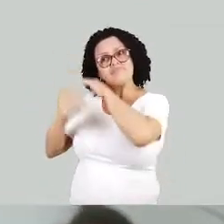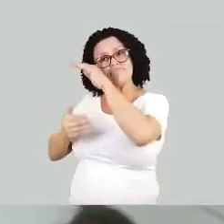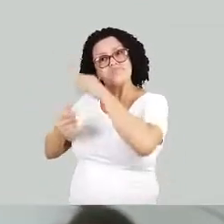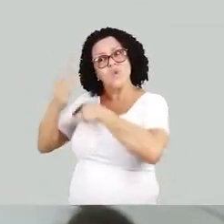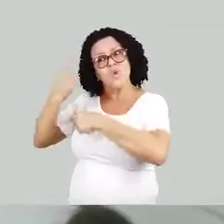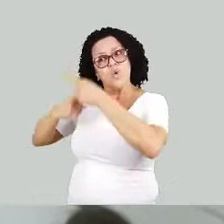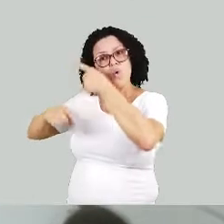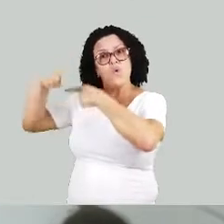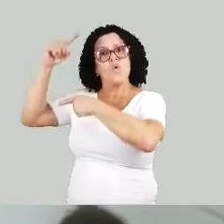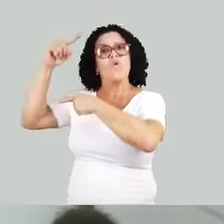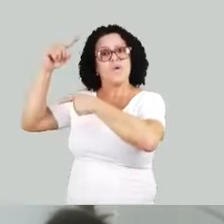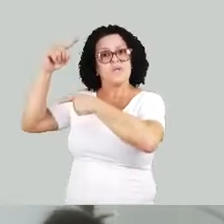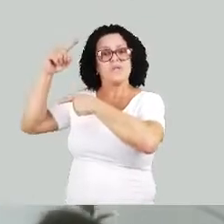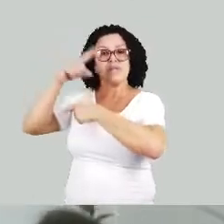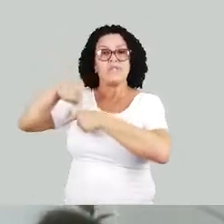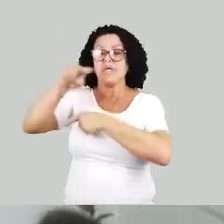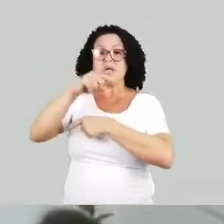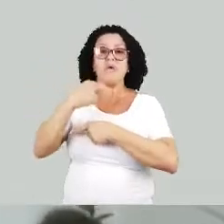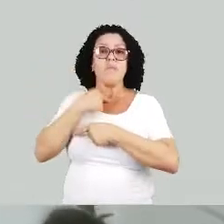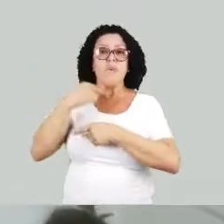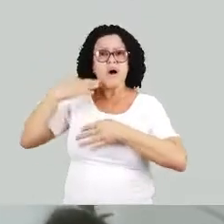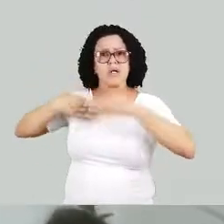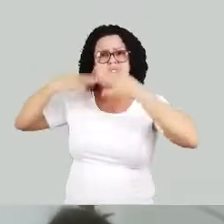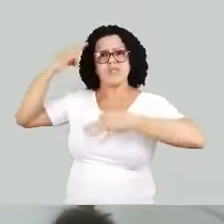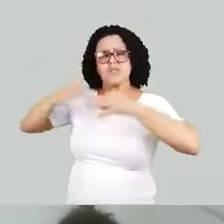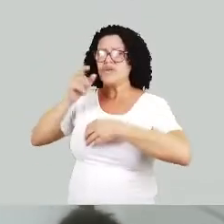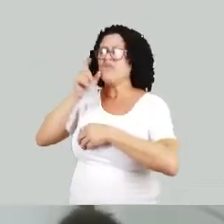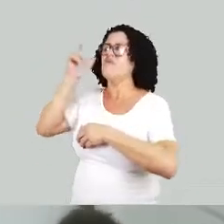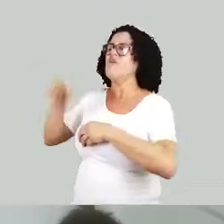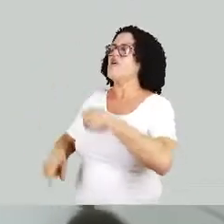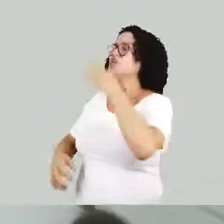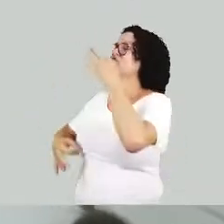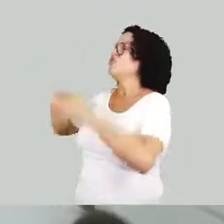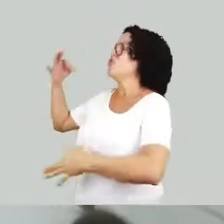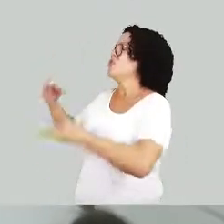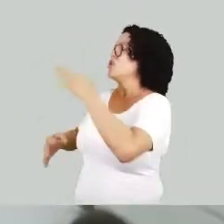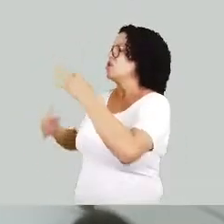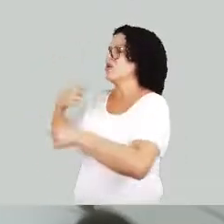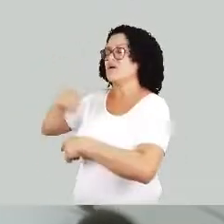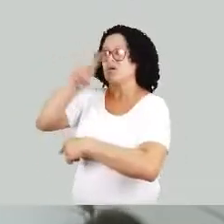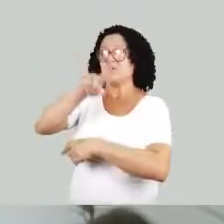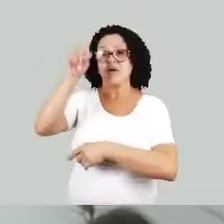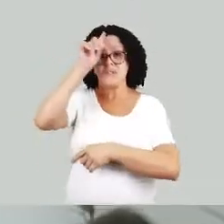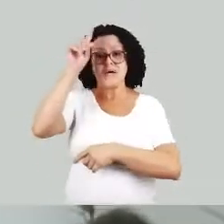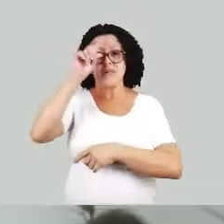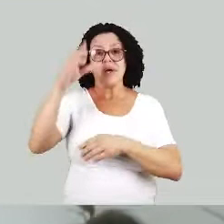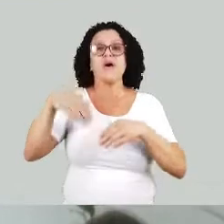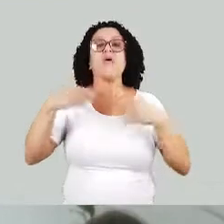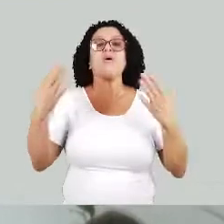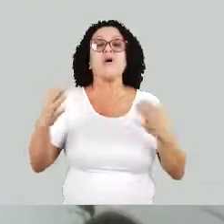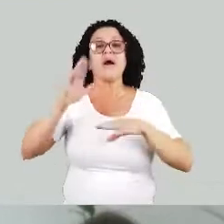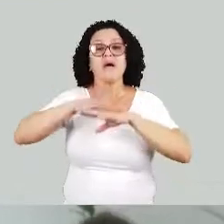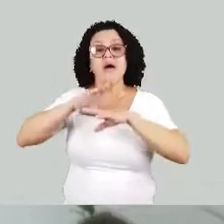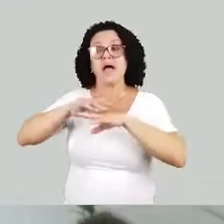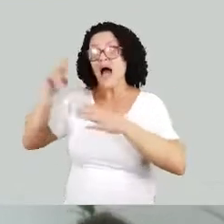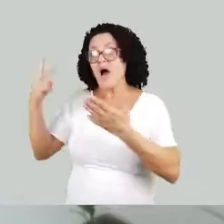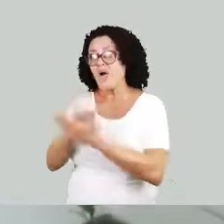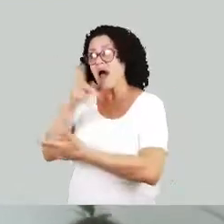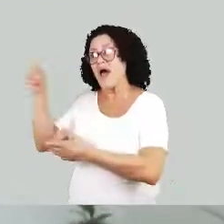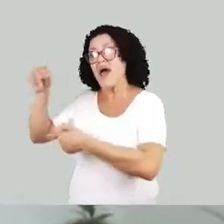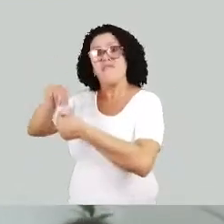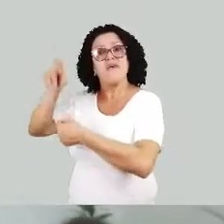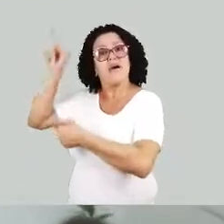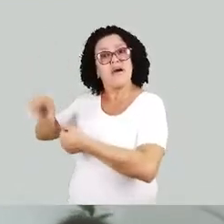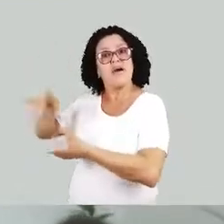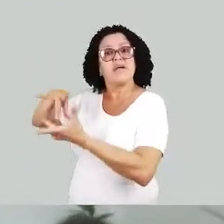crescimento espiritual. Então, nós não podemos julgar o ato dos outros, porque nós não sabemos qual é a bagagem espiritual que